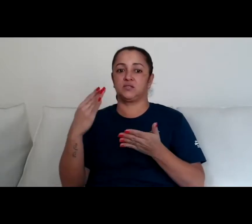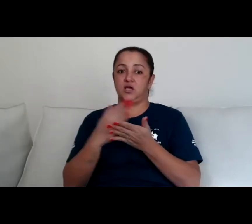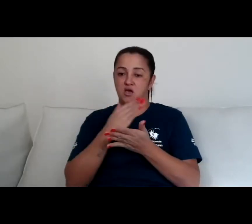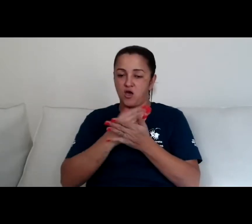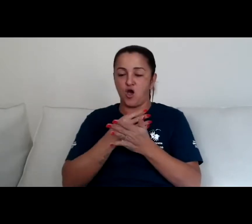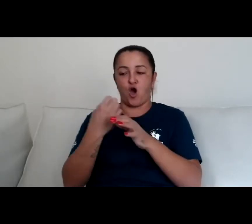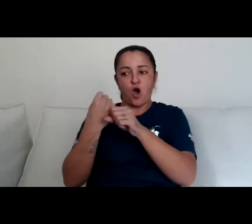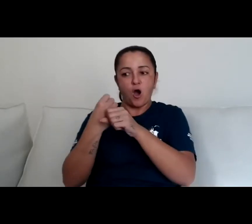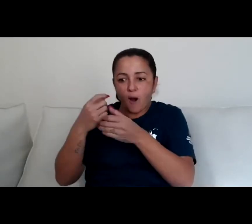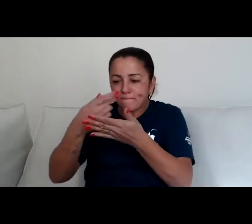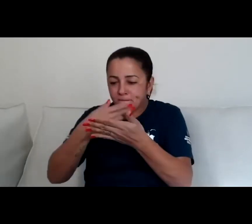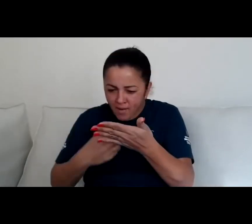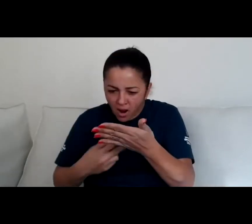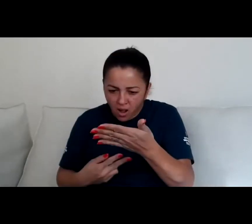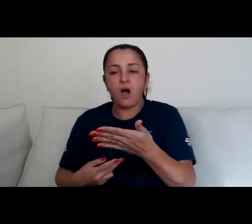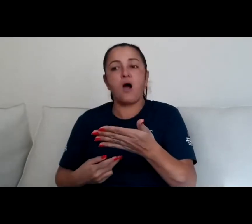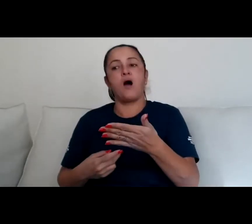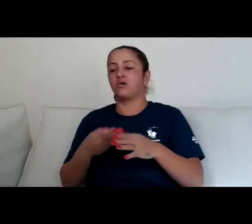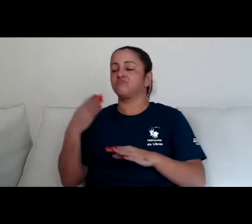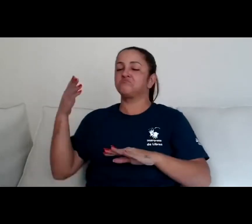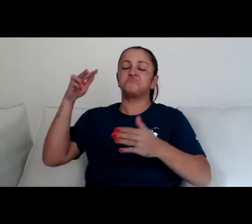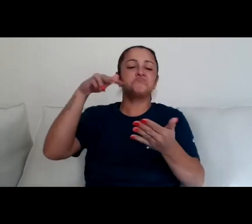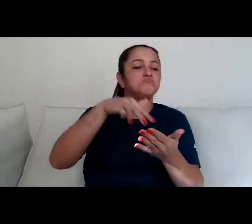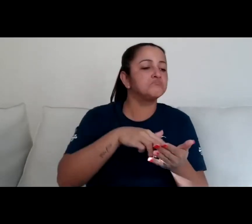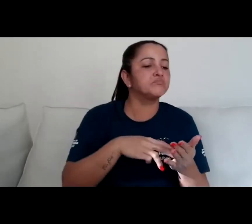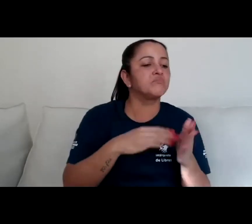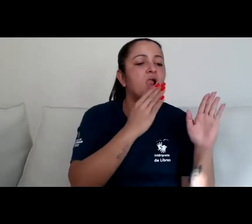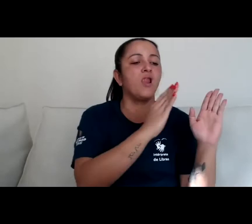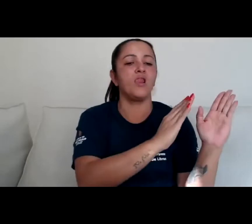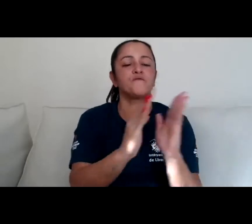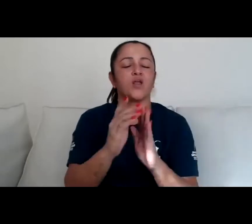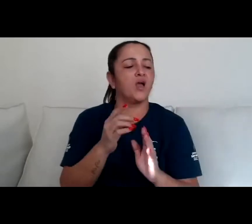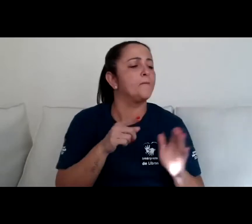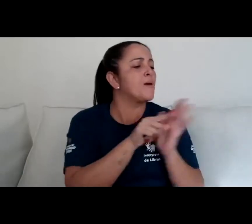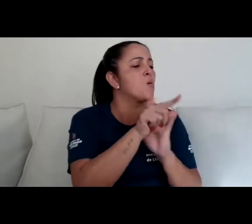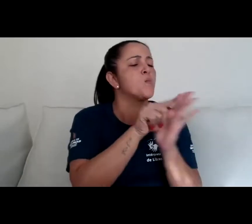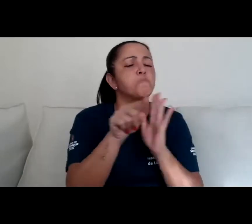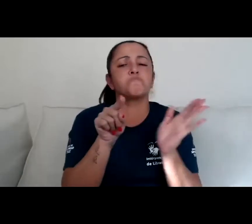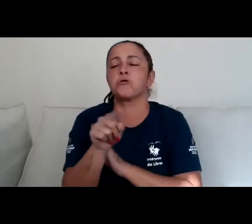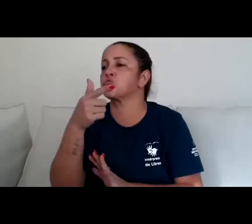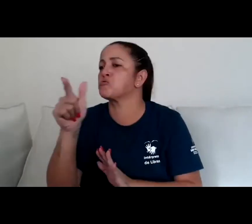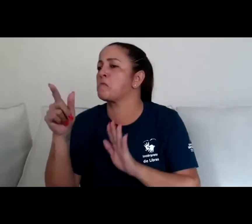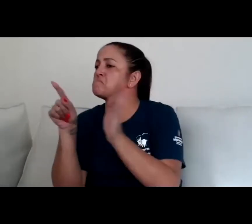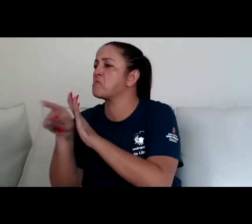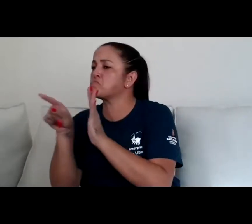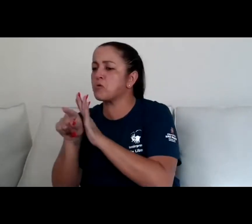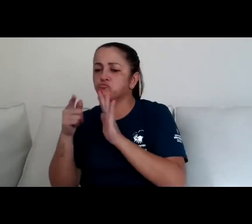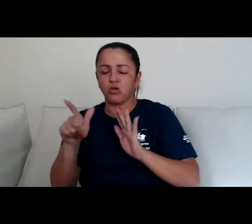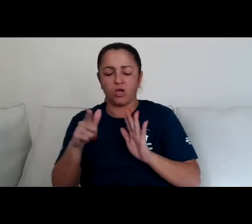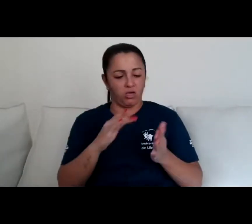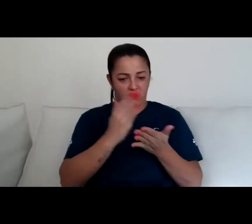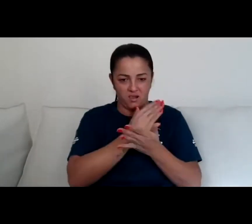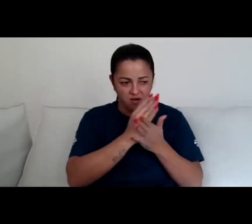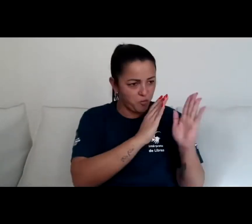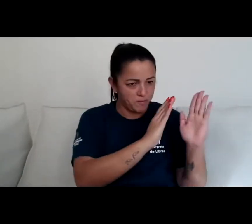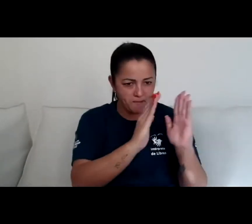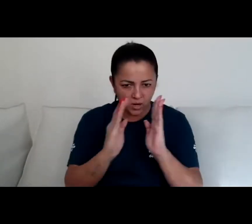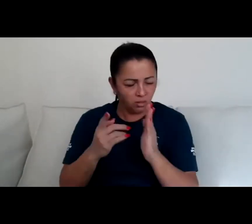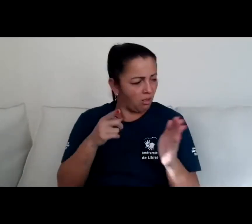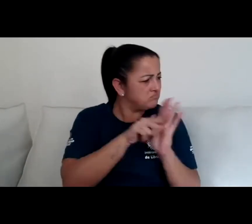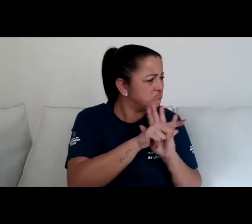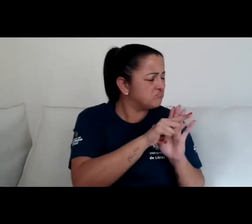às livrarias e nós não encontramos essas autoras, nós vamos às bibliotecas e nós não encontramos essas autoras, nós